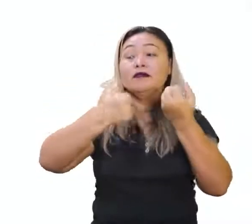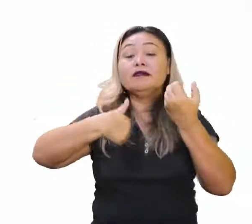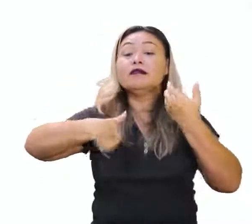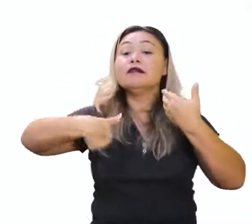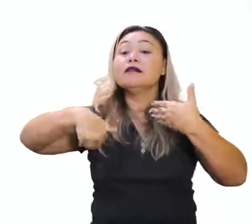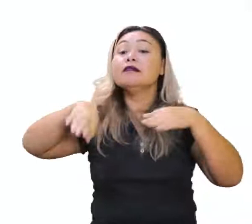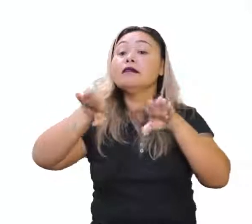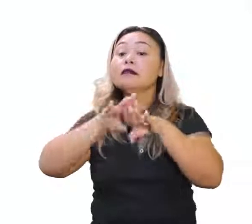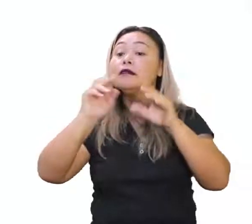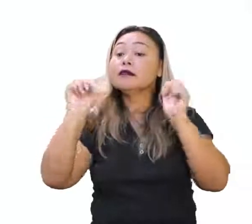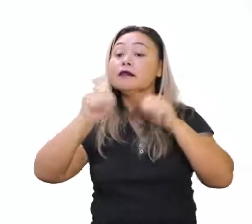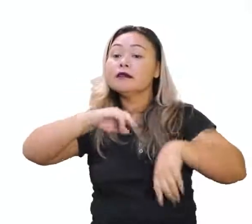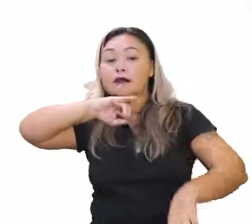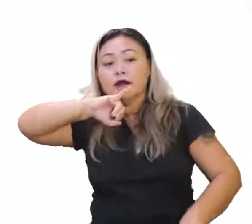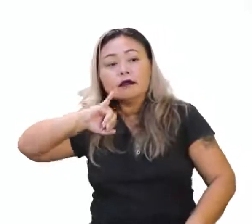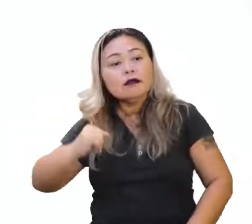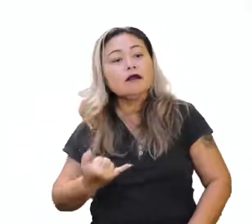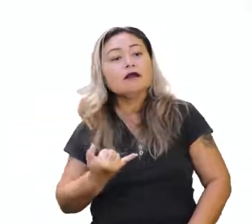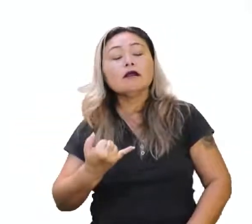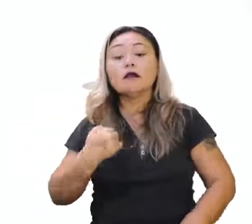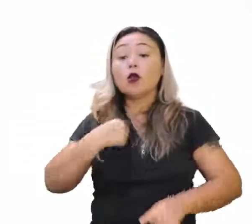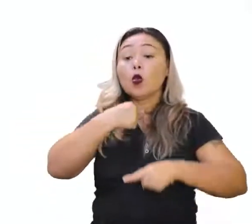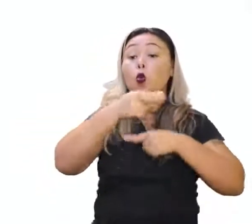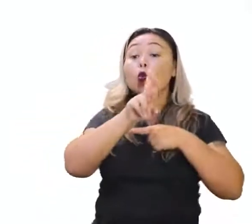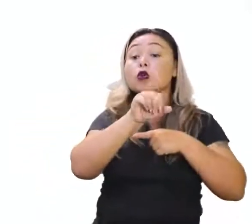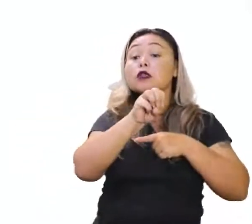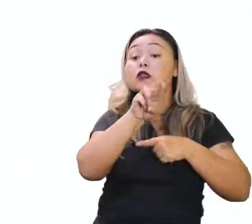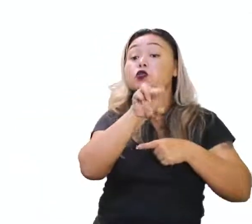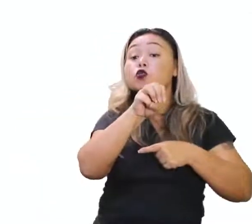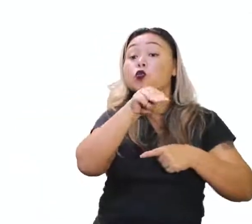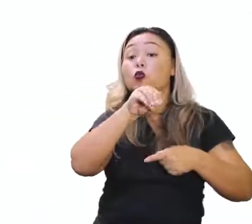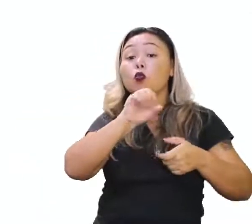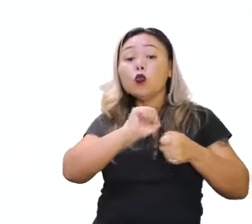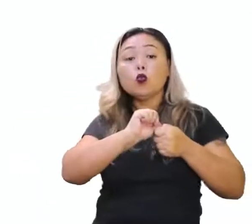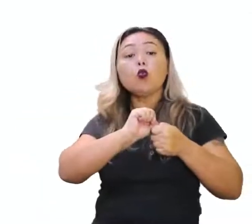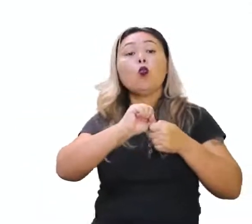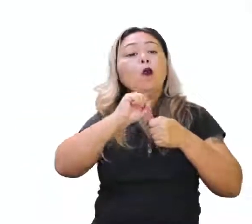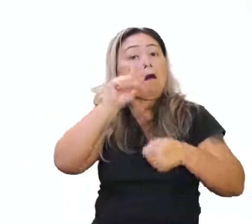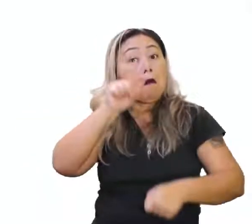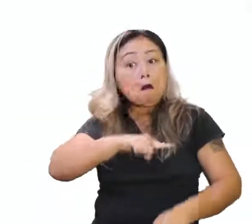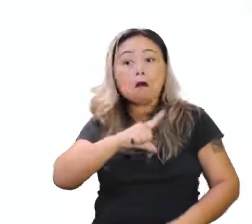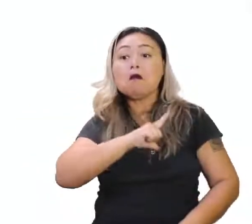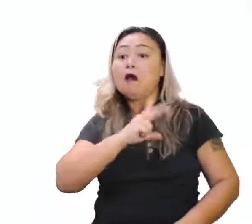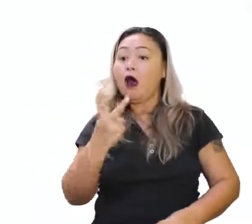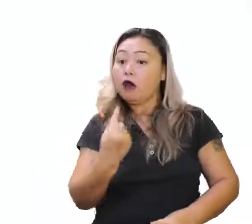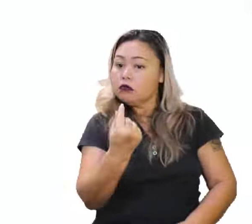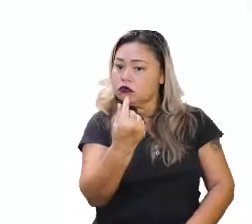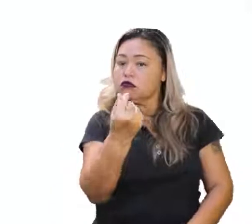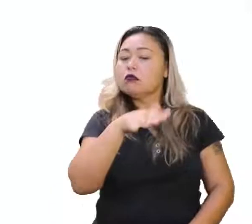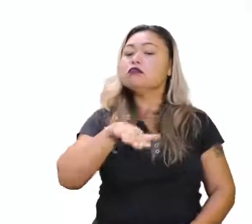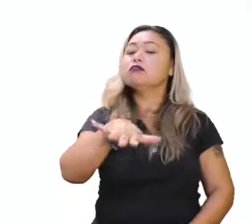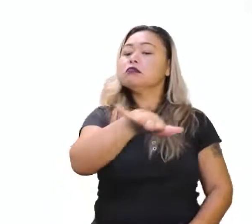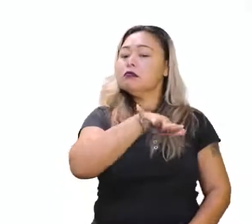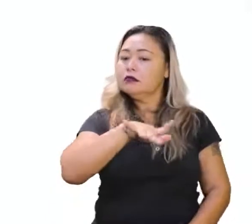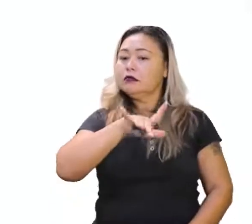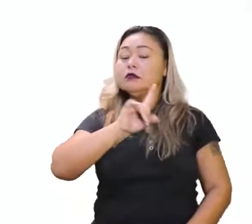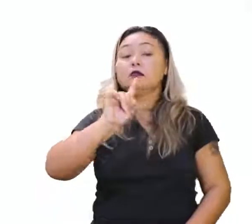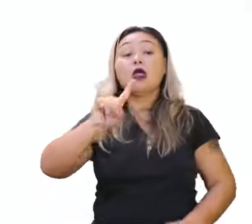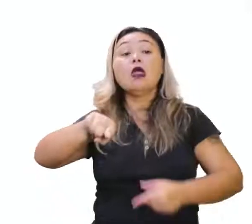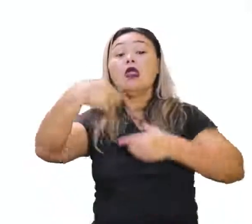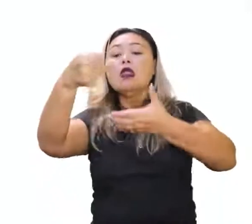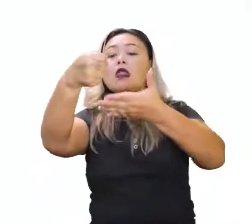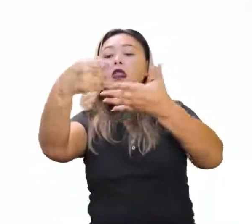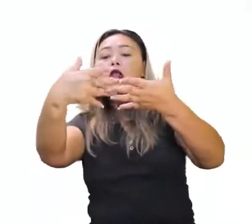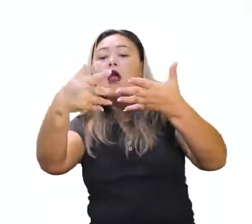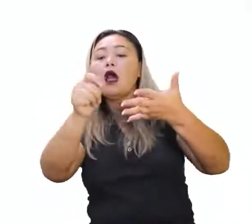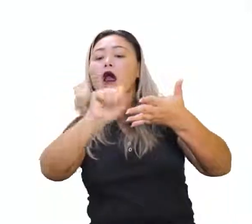couro. Também podemos aproveitar as fontes de insumo que são bem valorizadas no mercado.